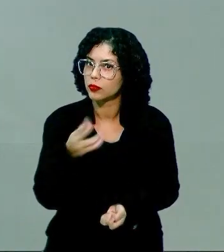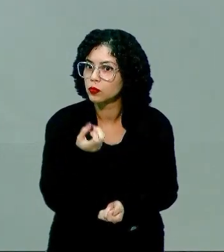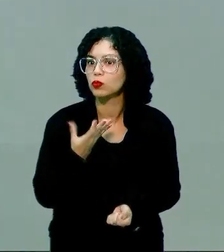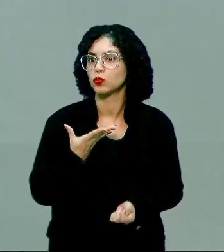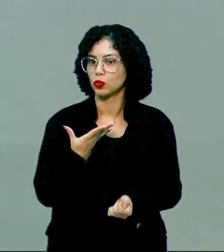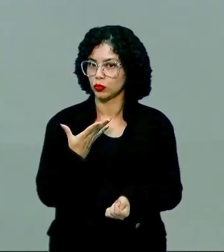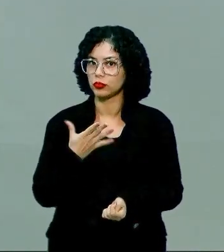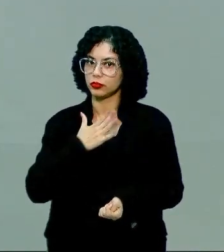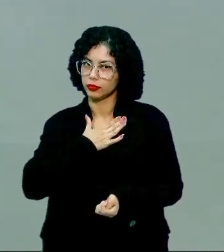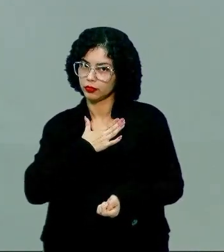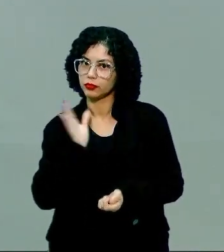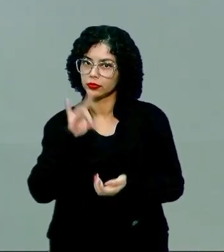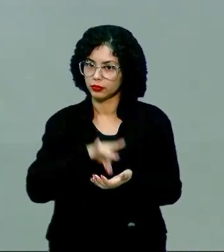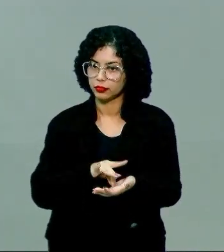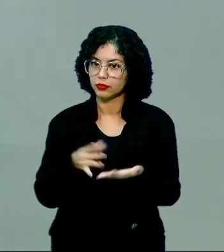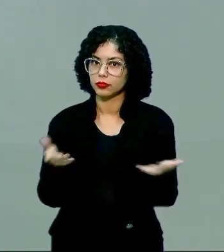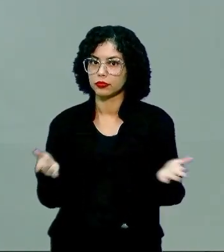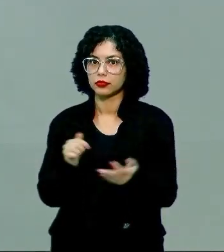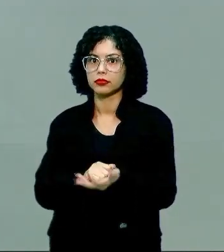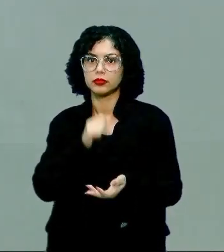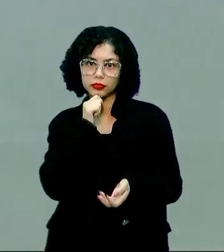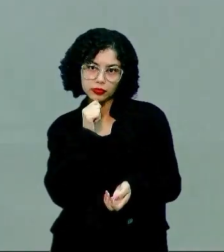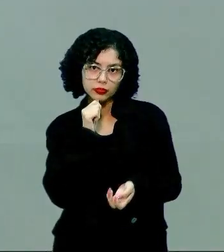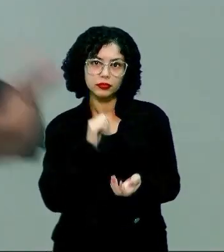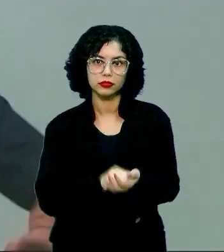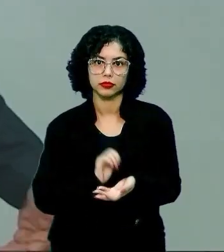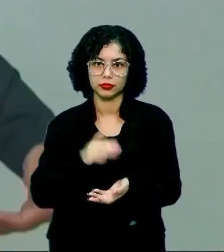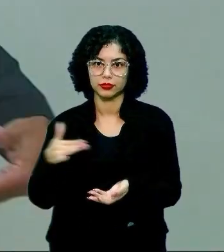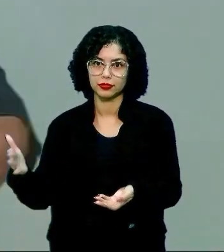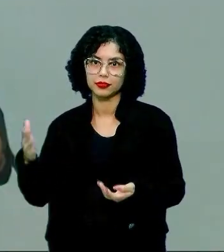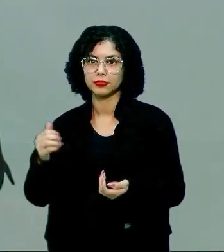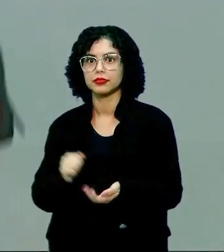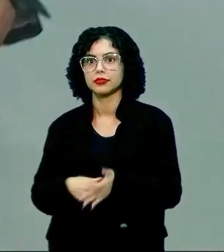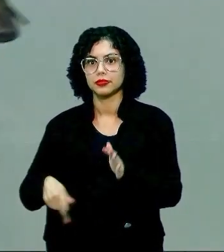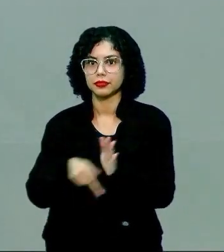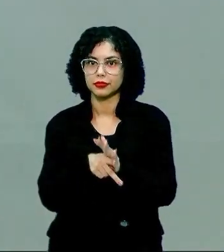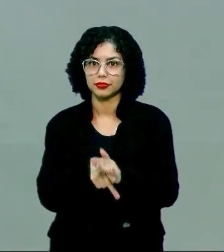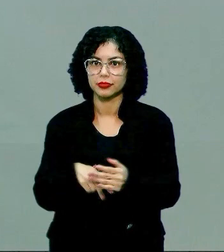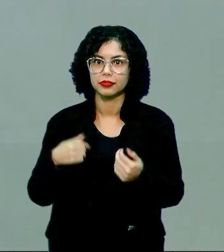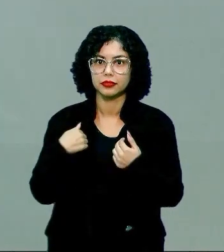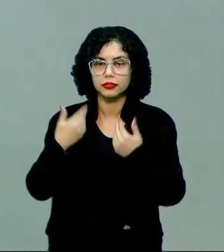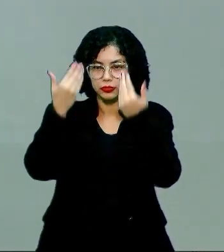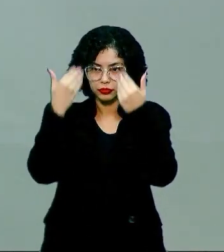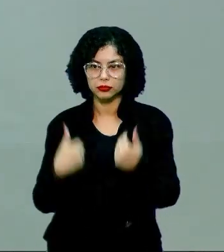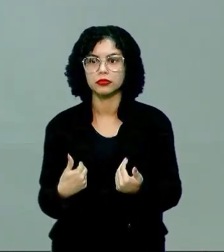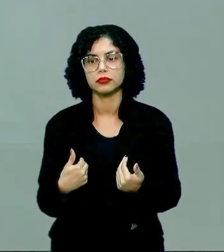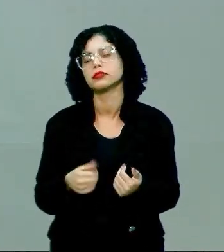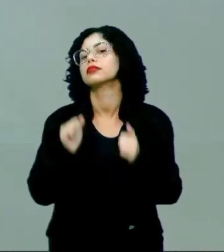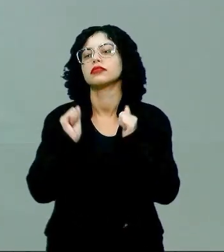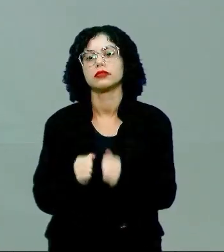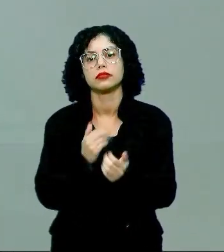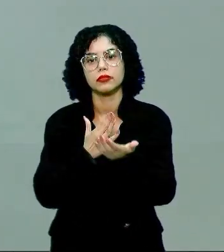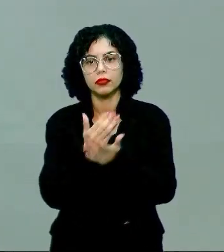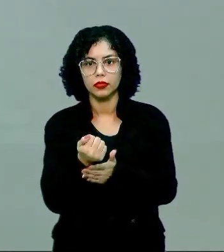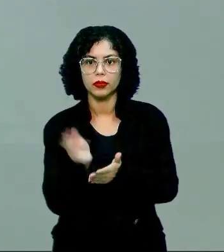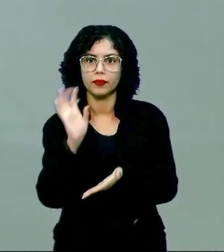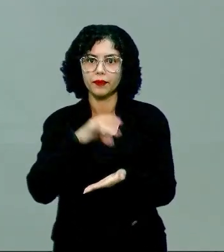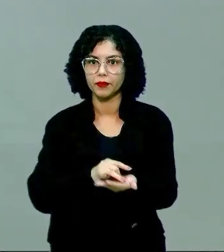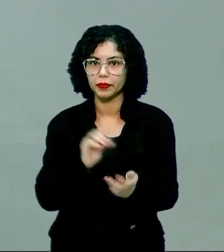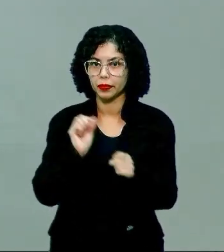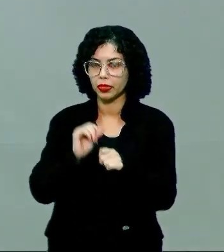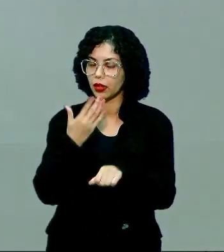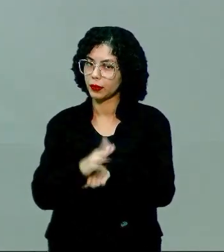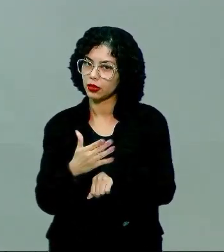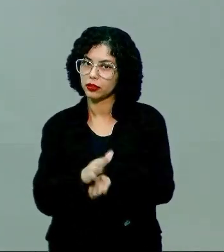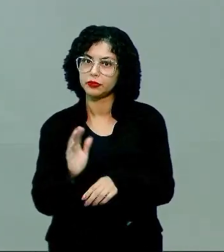se é algo concreto da minha realidade e isso eu vou saber quando eu tiver autonomia do meu ser então eu tenho autonomia e posso buscar realizar